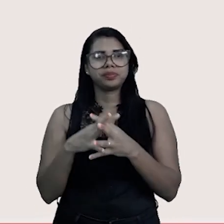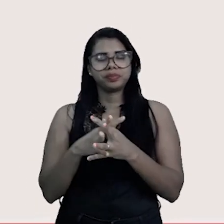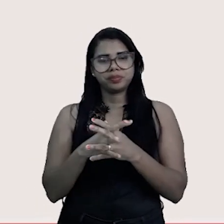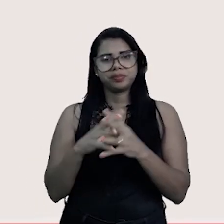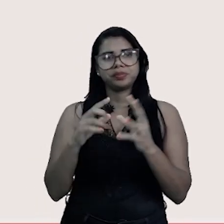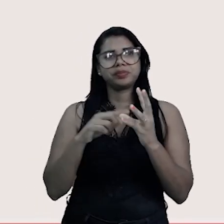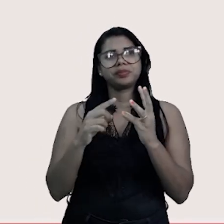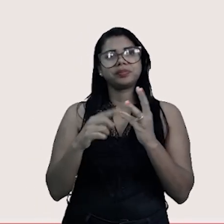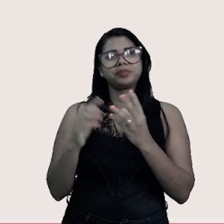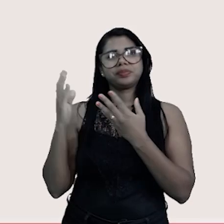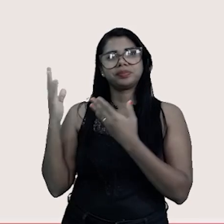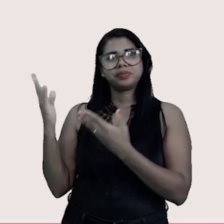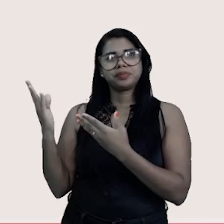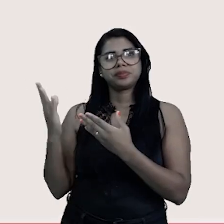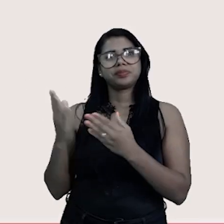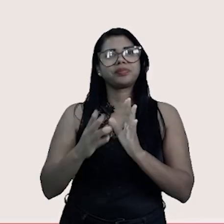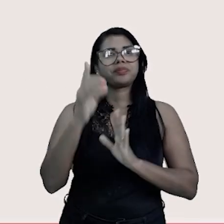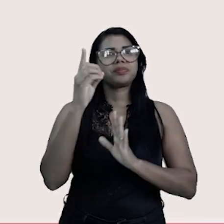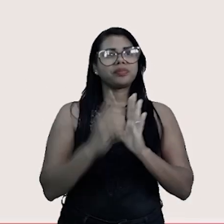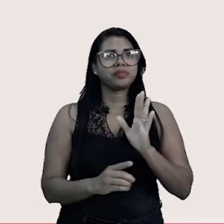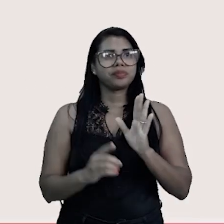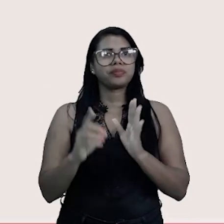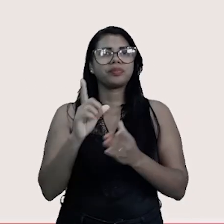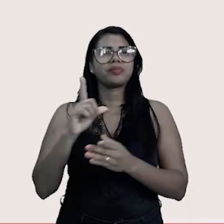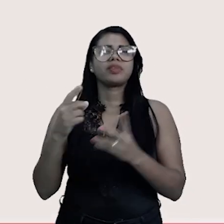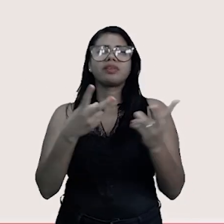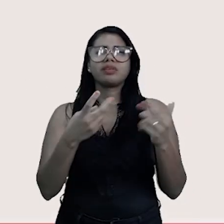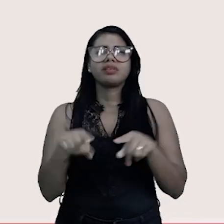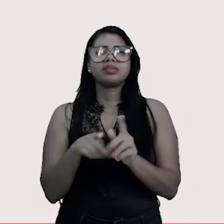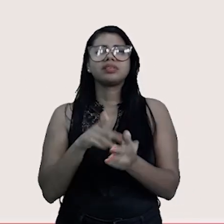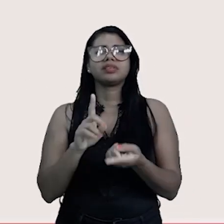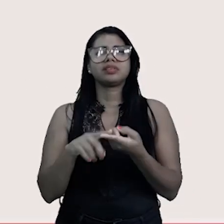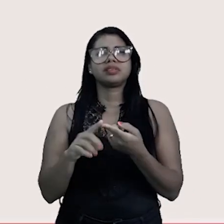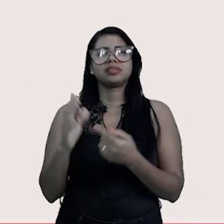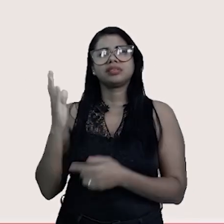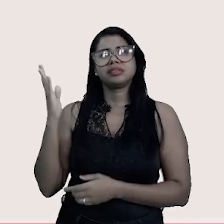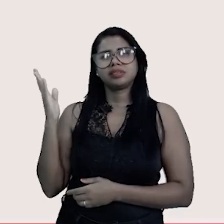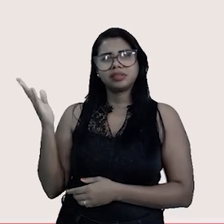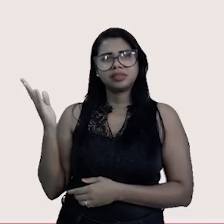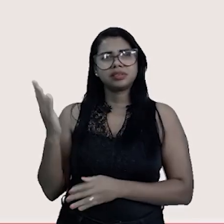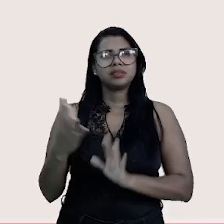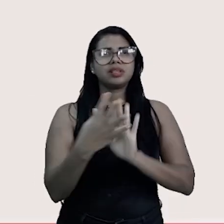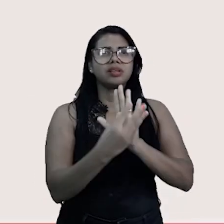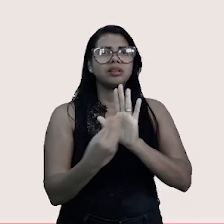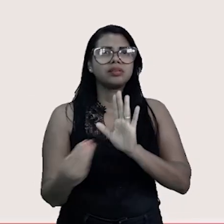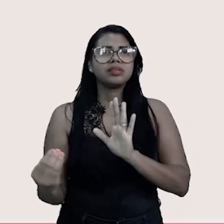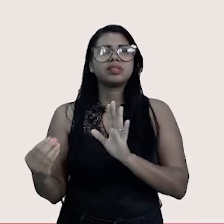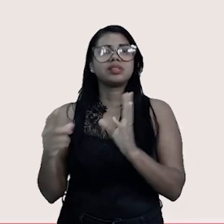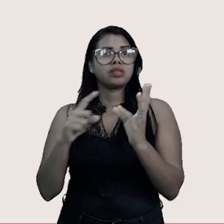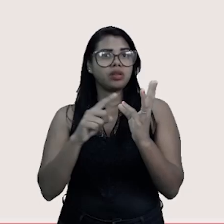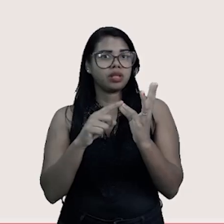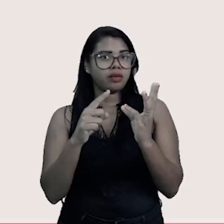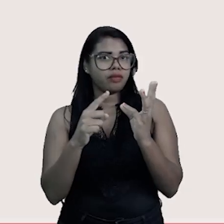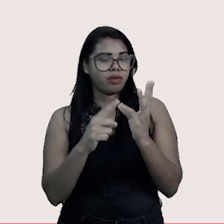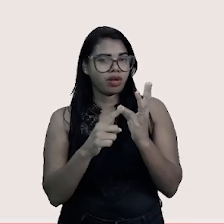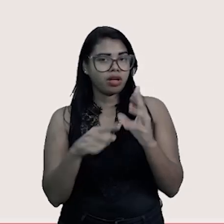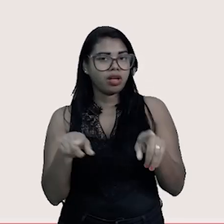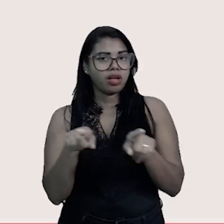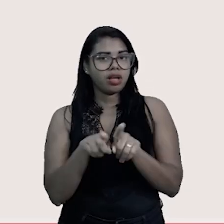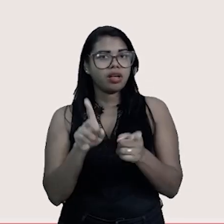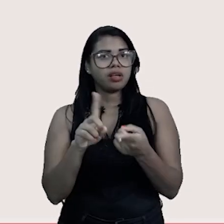mulato, democrático do litoral. Perceba também que há uma repetição da vogal A aqui, ó, da